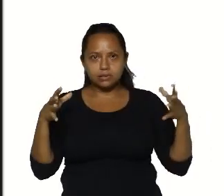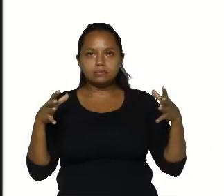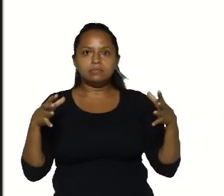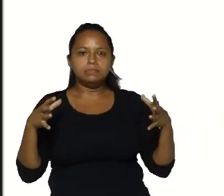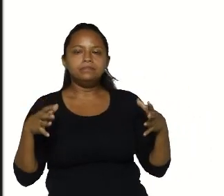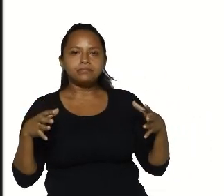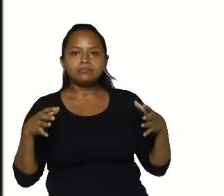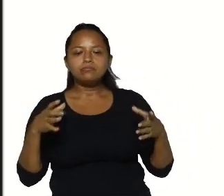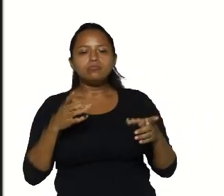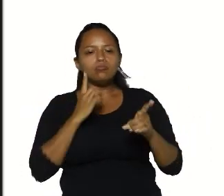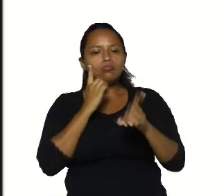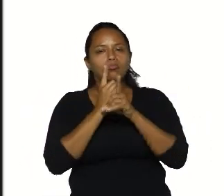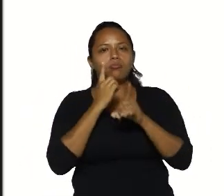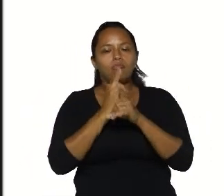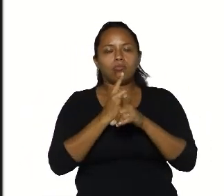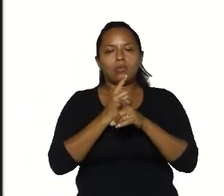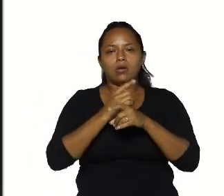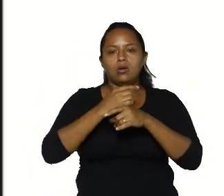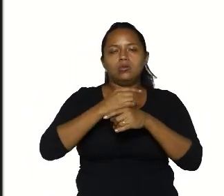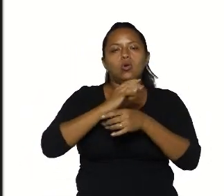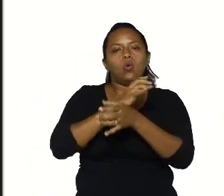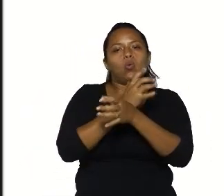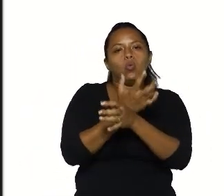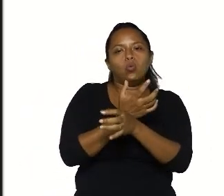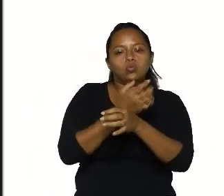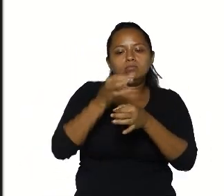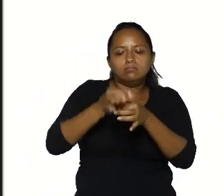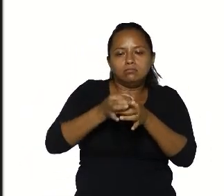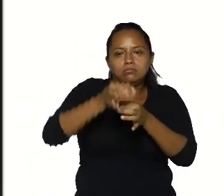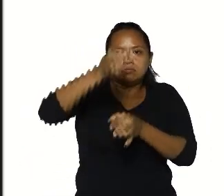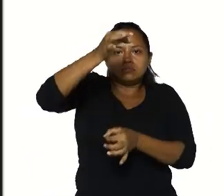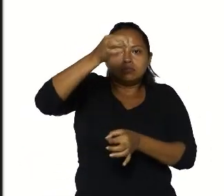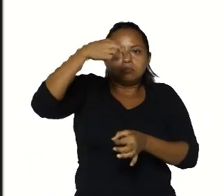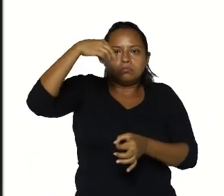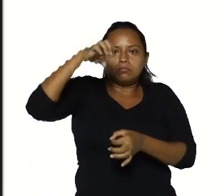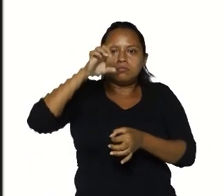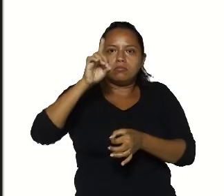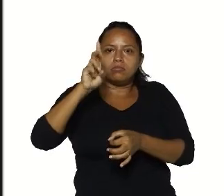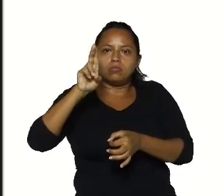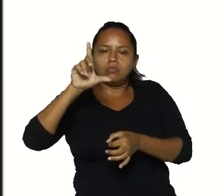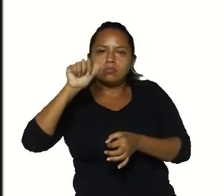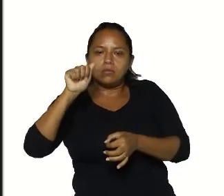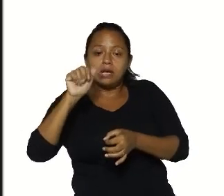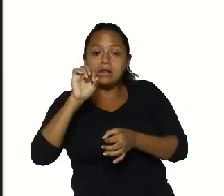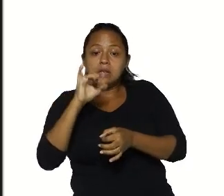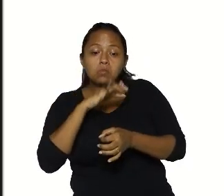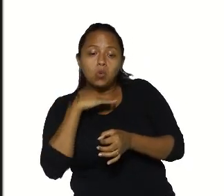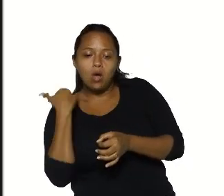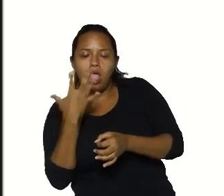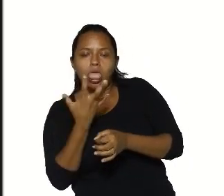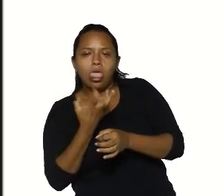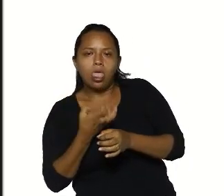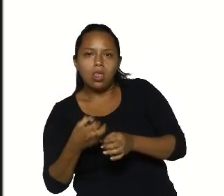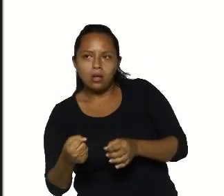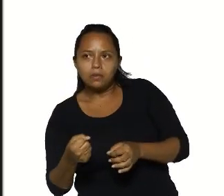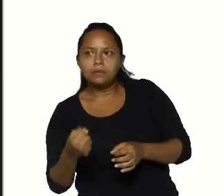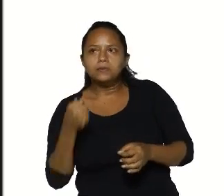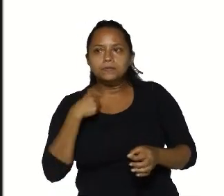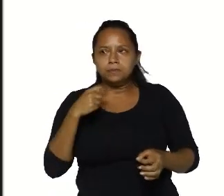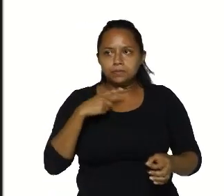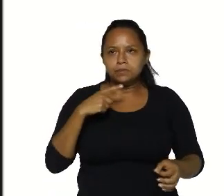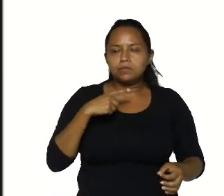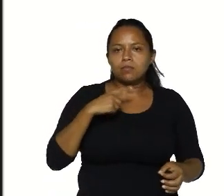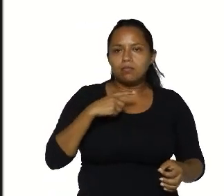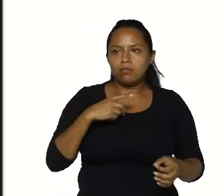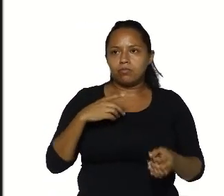Essa célula é encontrada na medula óssea. Então, quando ela morre, ela libera fragmentos que constituem as plaquetas ou trombócitos